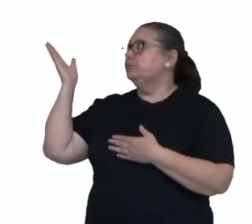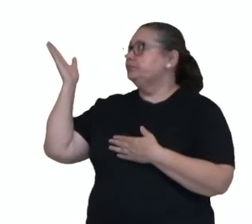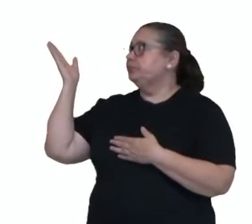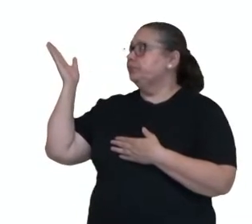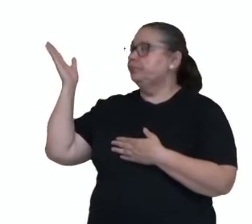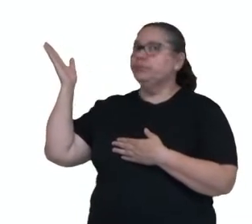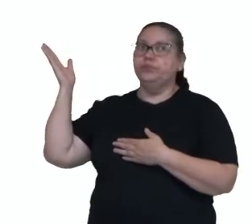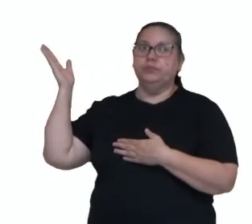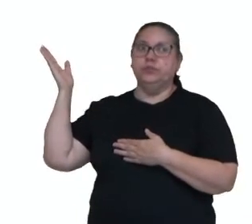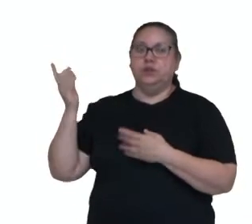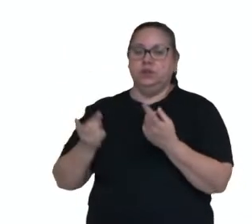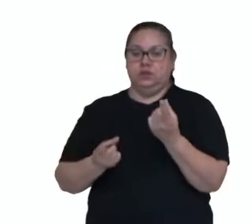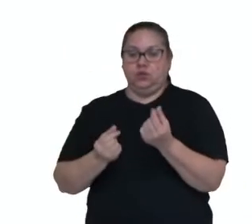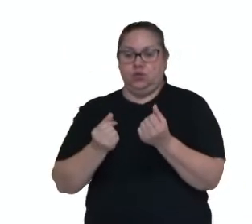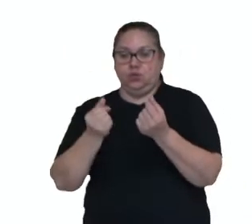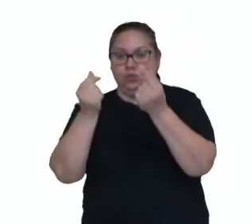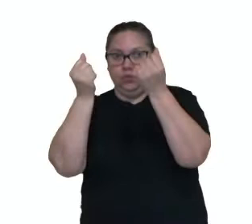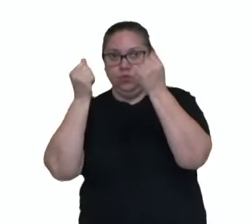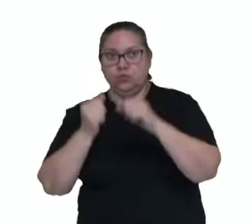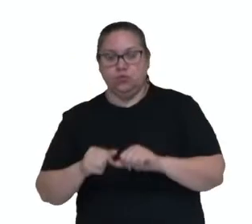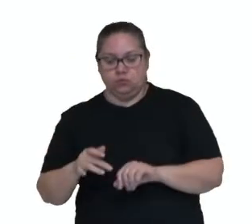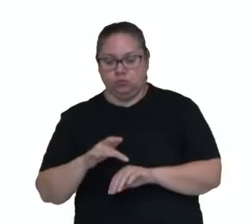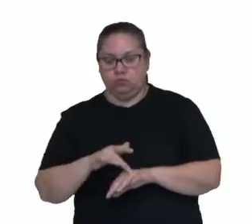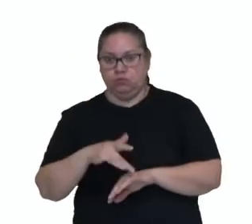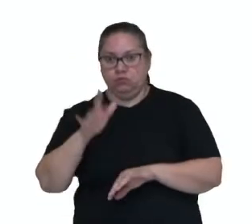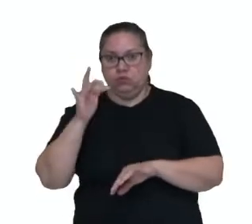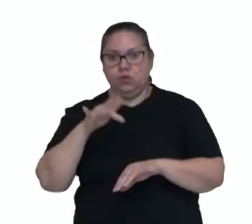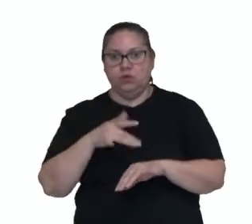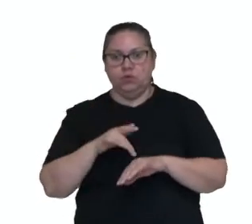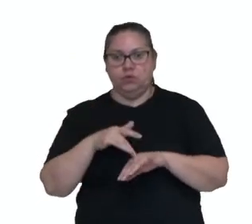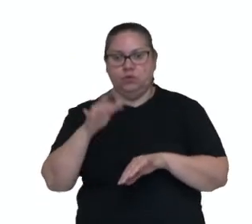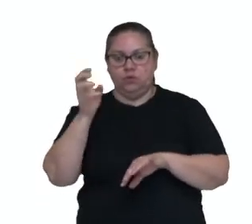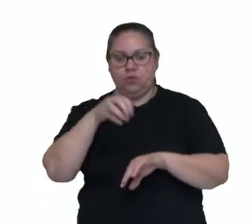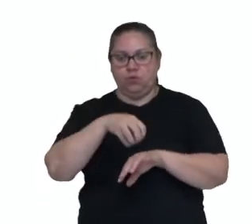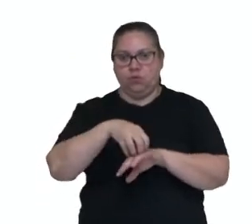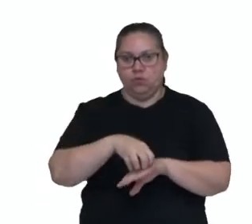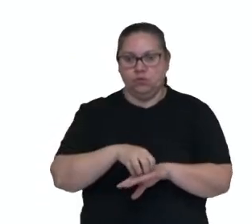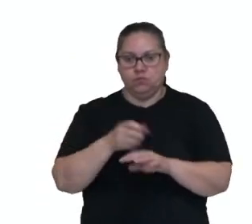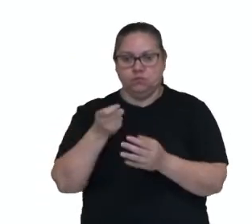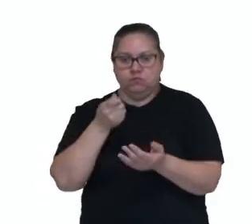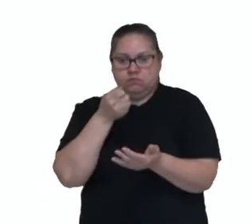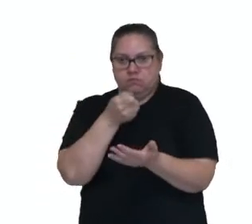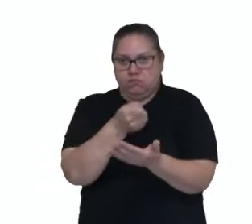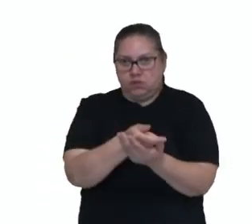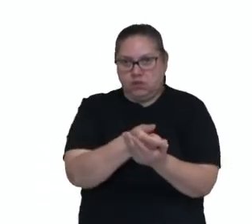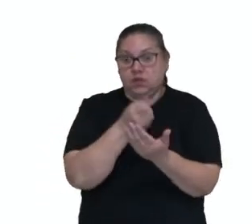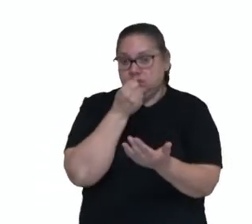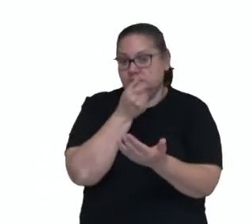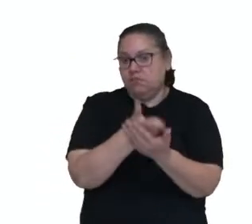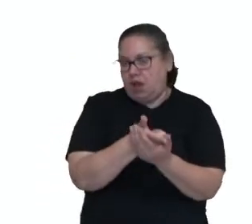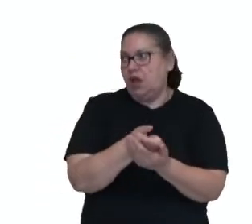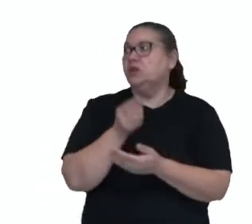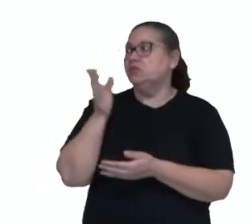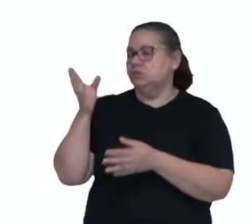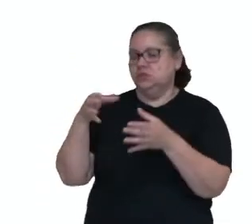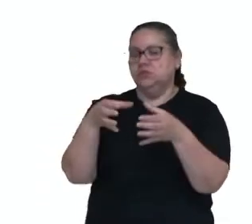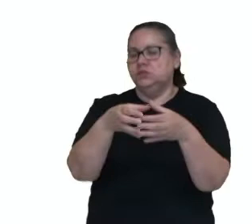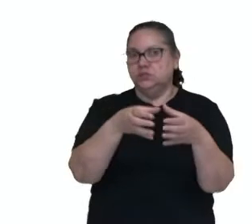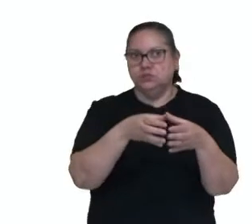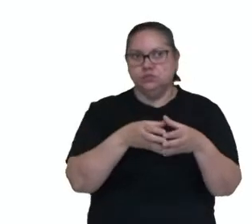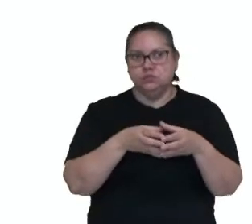o lucro com os metais preciosos, então são particulares de São Paulo que bancam esses caras, né, uma espécie de